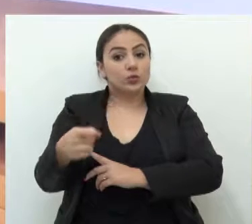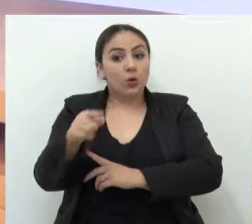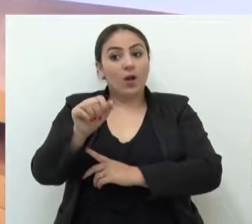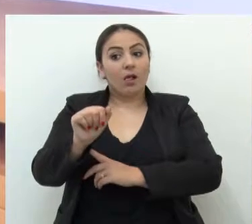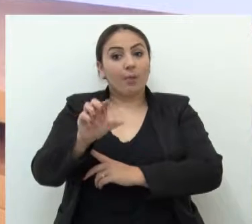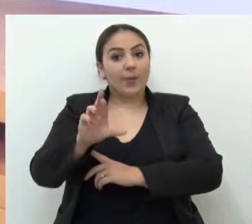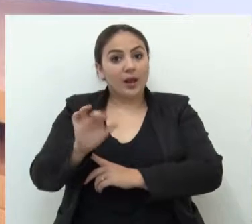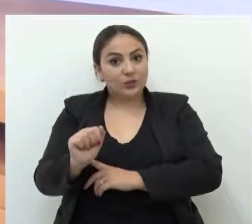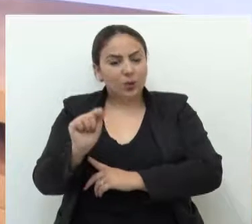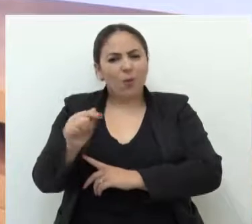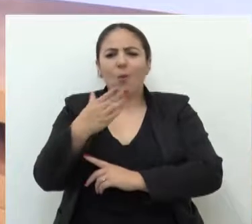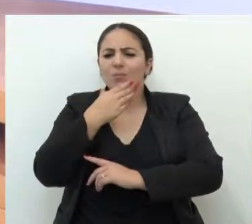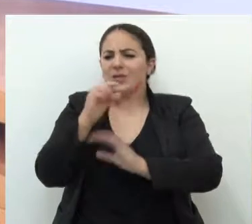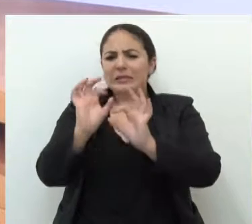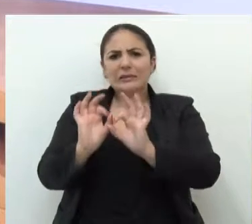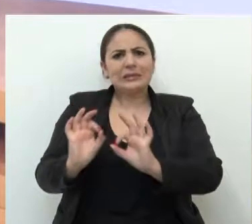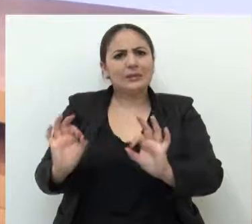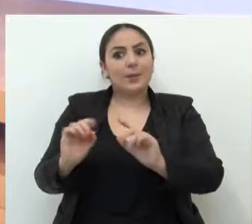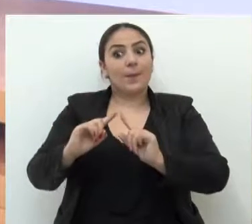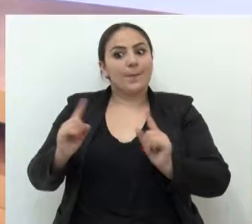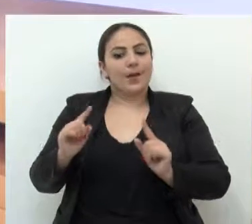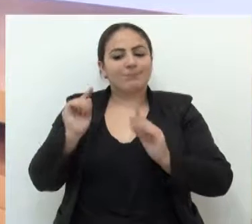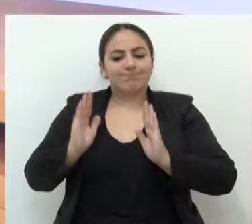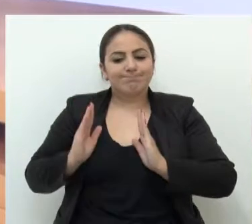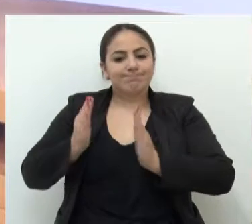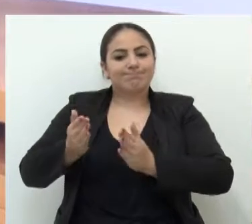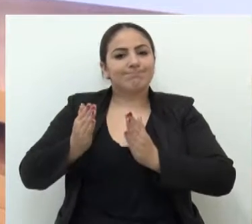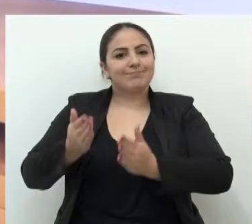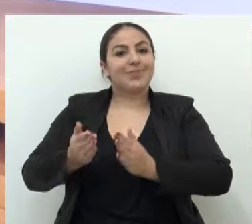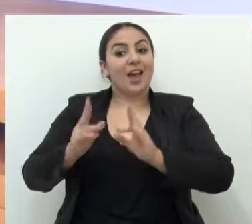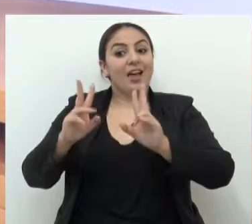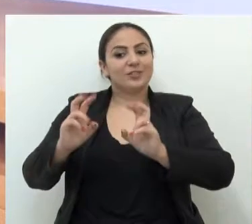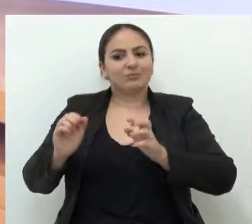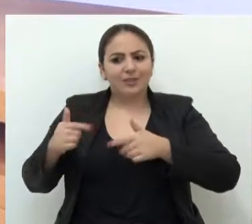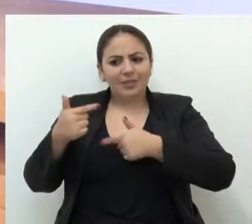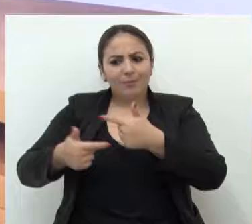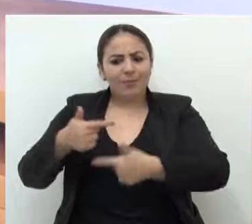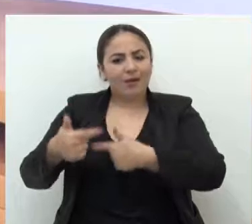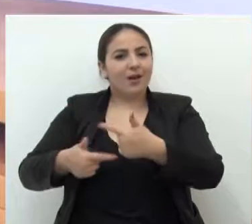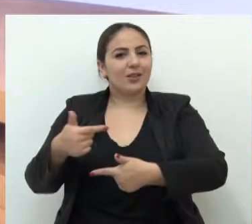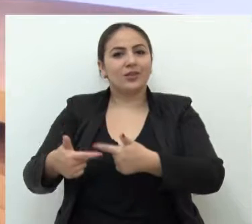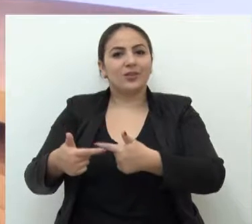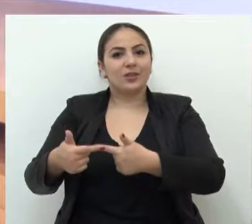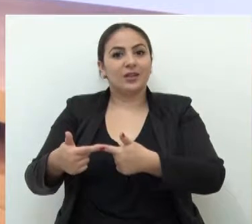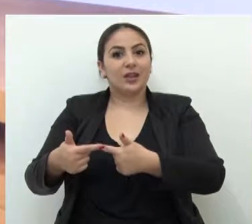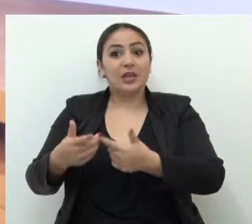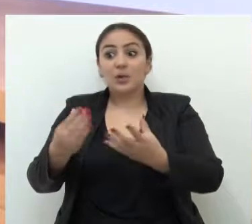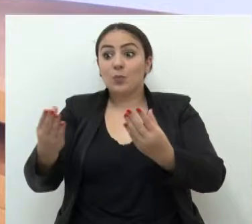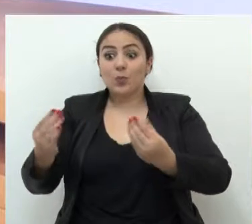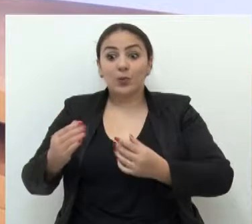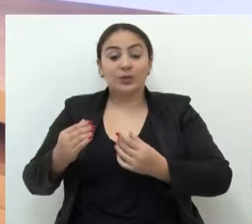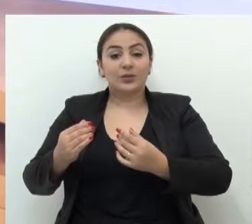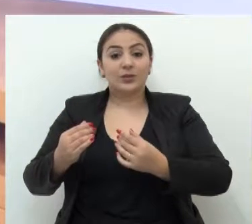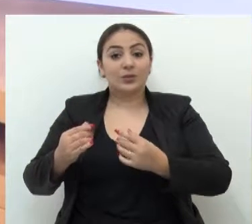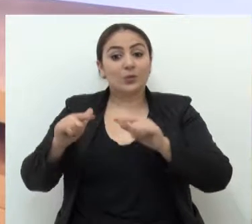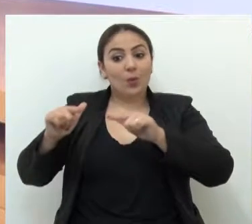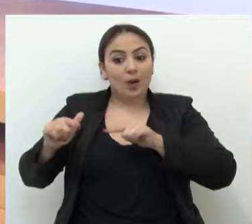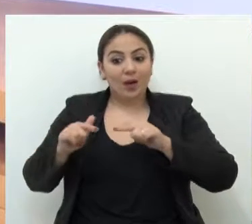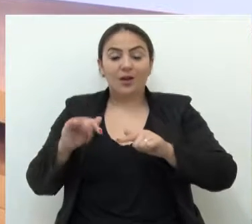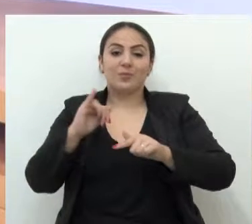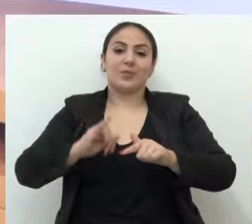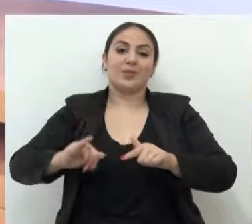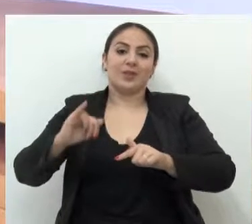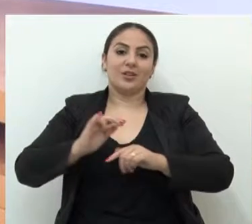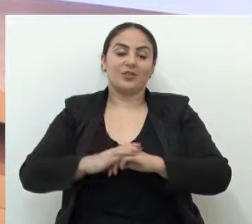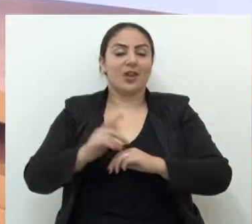Alberto Dalbianco, um homem simples, mas que é exemplo de dedicação numa carreira que perde espaço para a